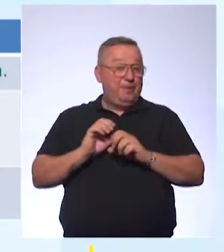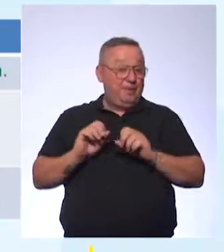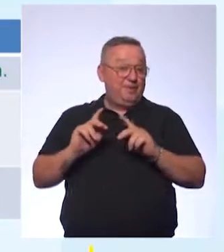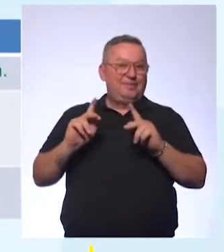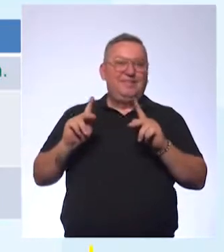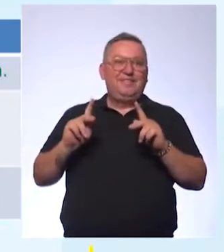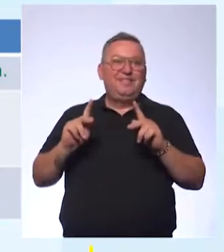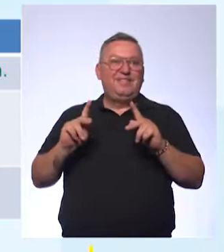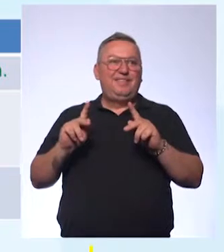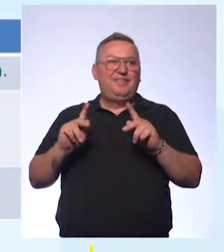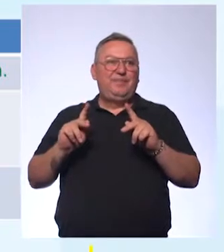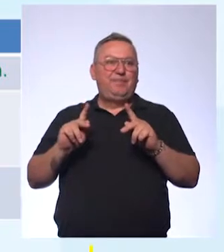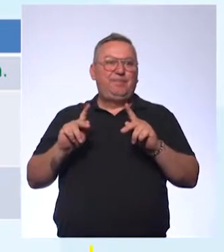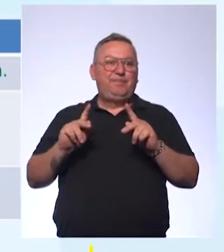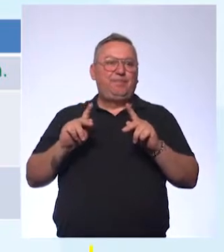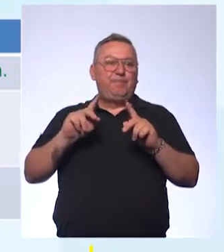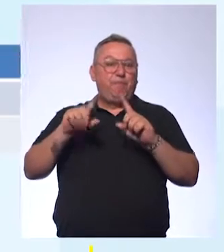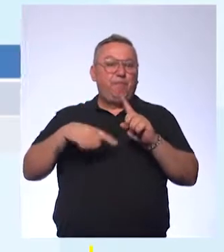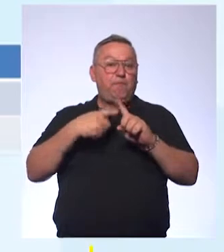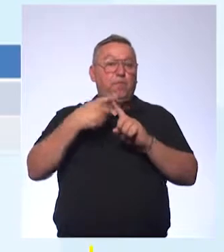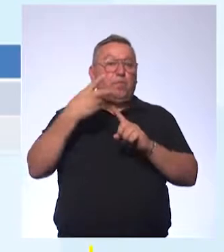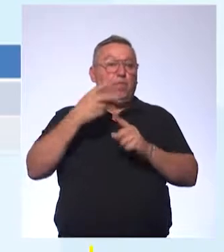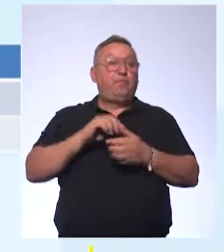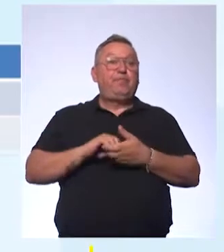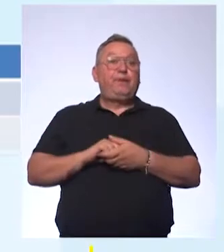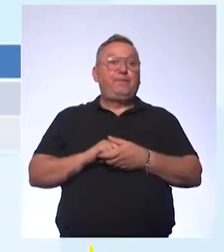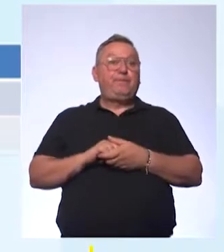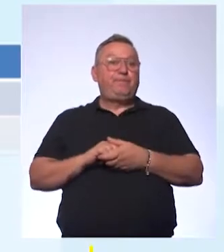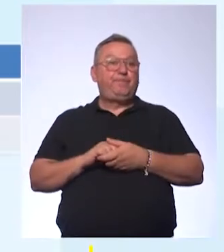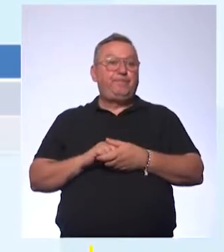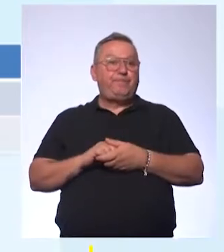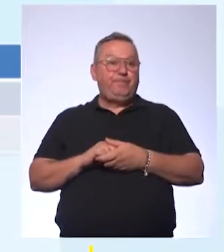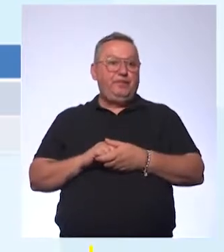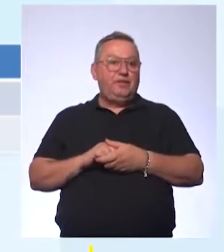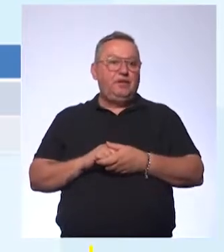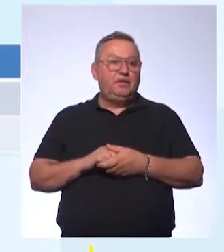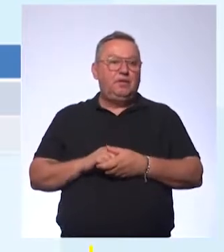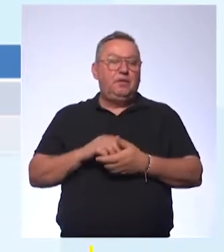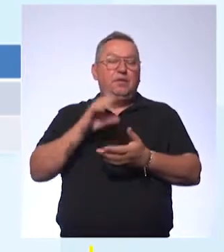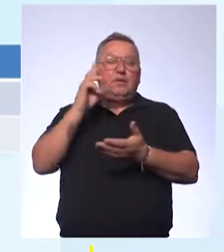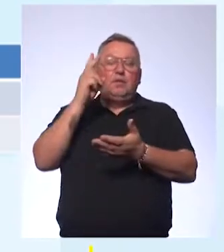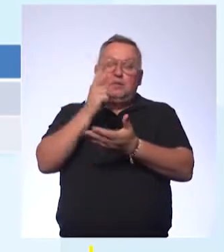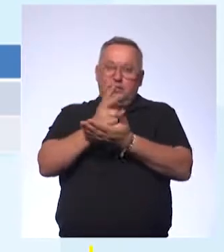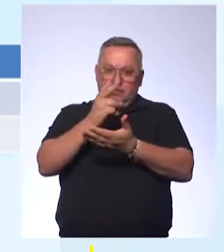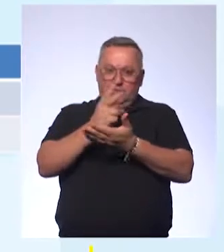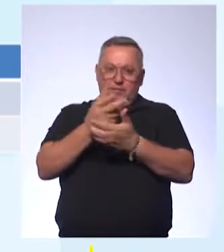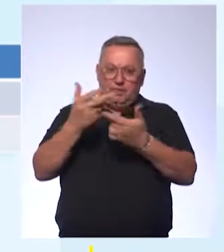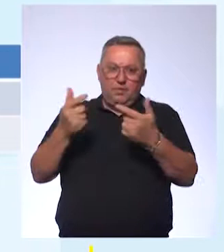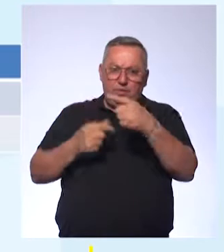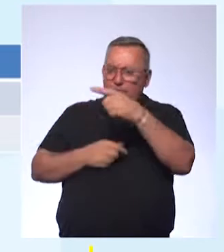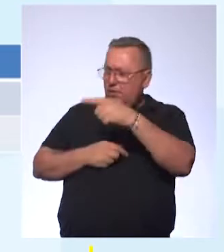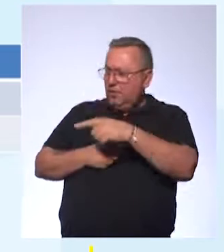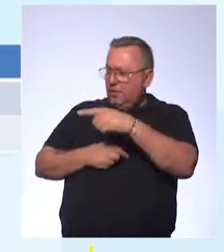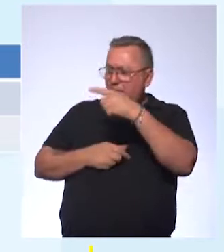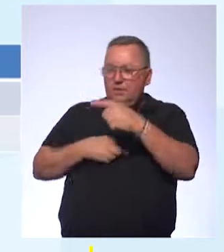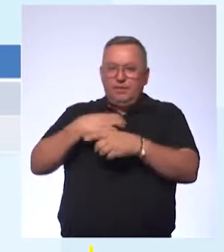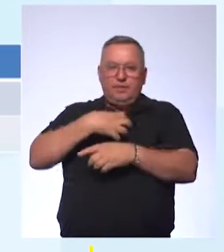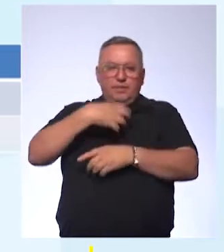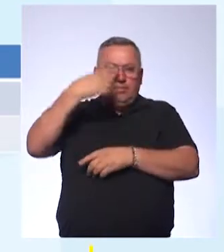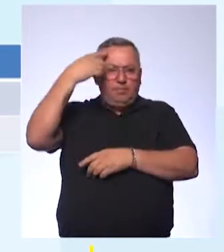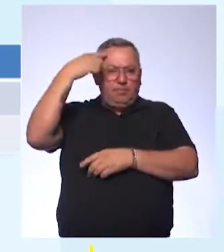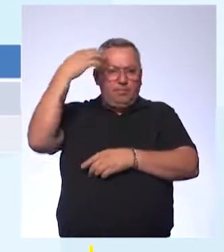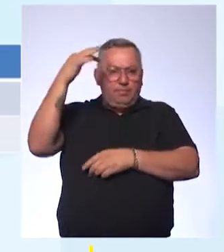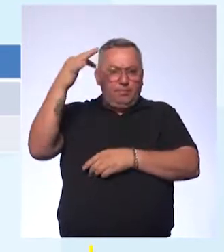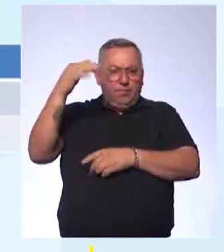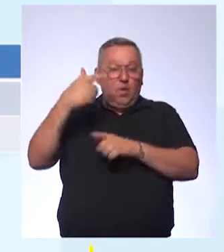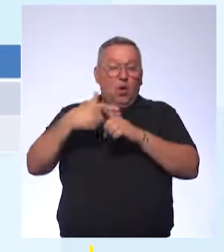ok? Vamos para mais duas aí. D e E, a mesma coisa, tá? D, sinto dor de cabeça, pode ser